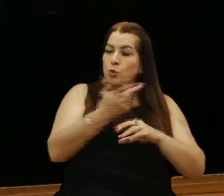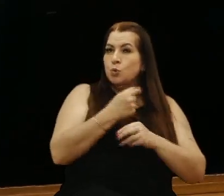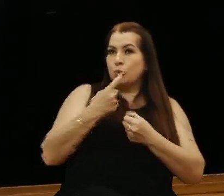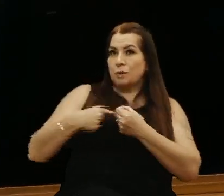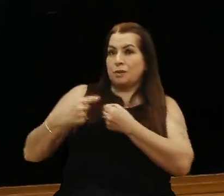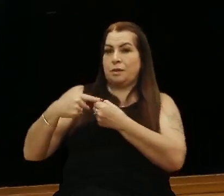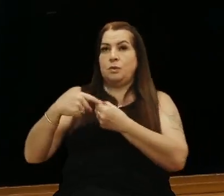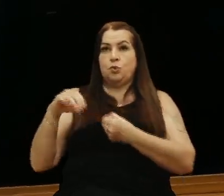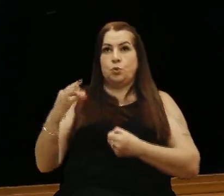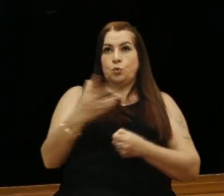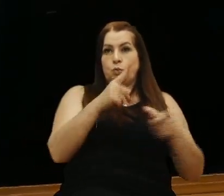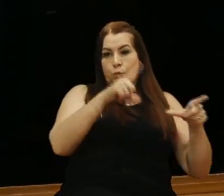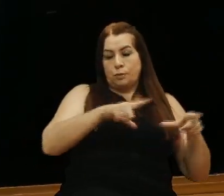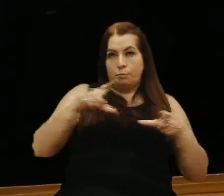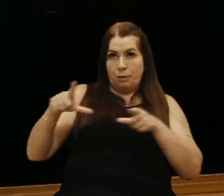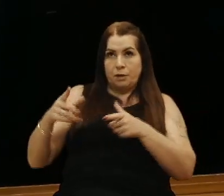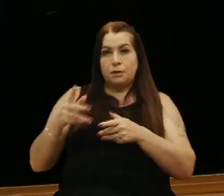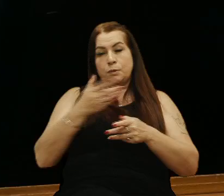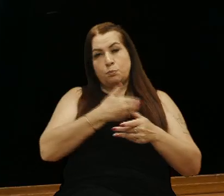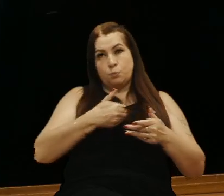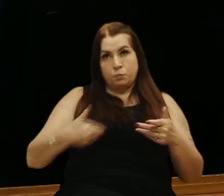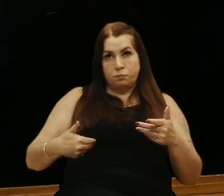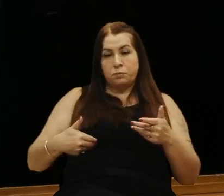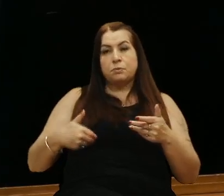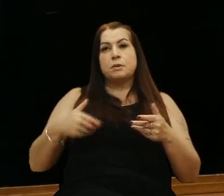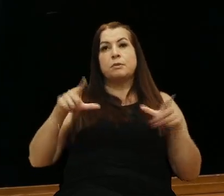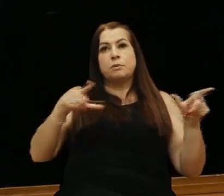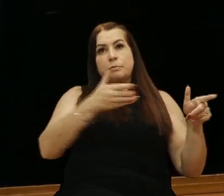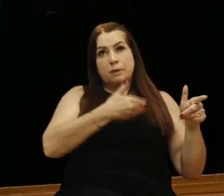cidade e todos os espaços públicos, porque os espaços